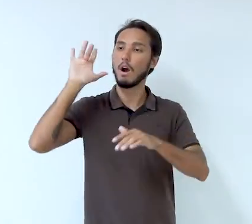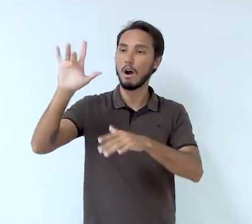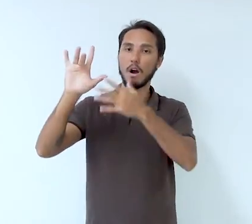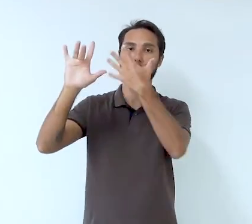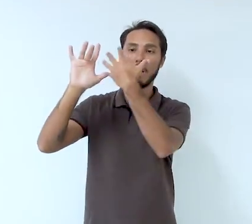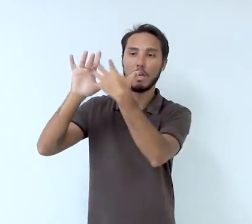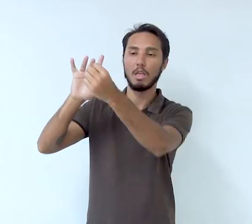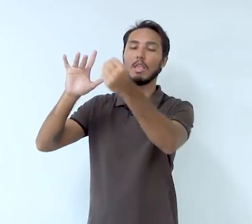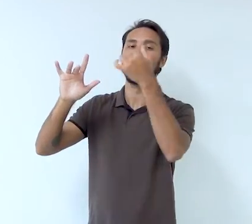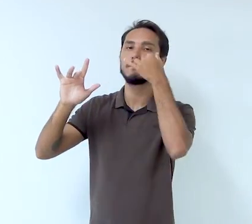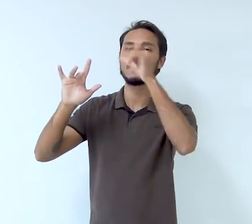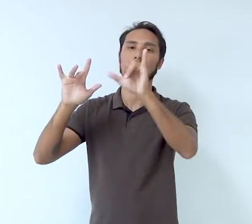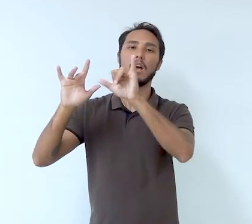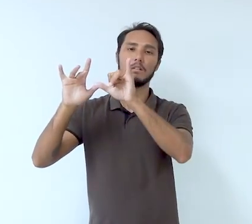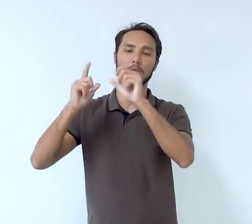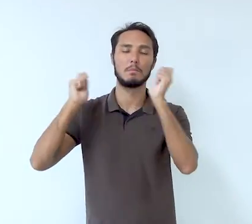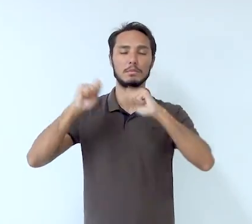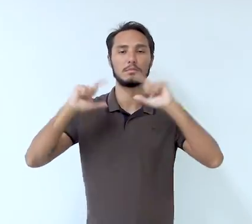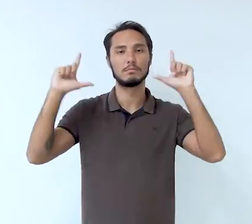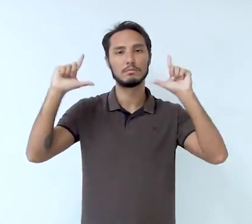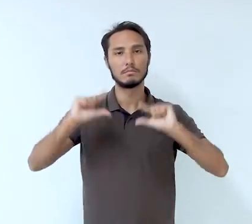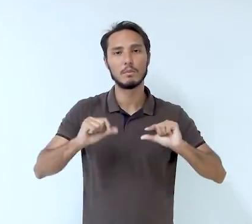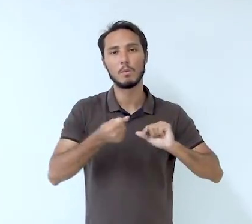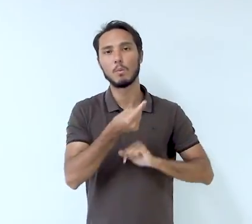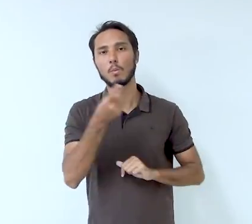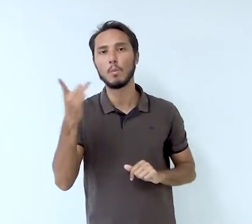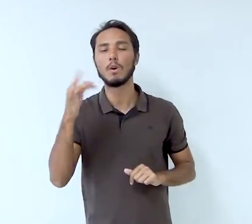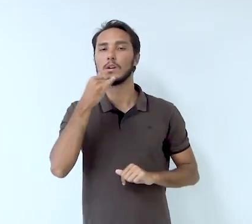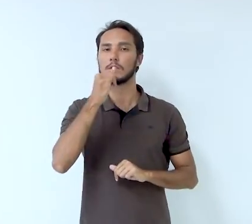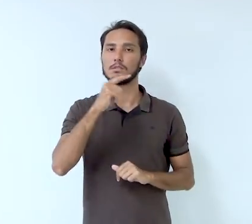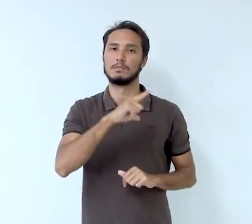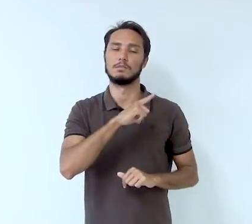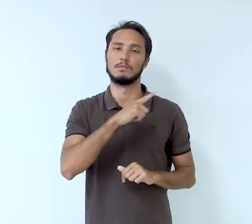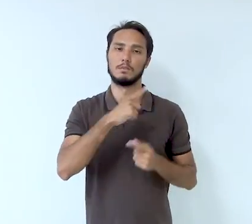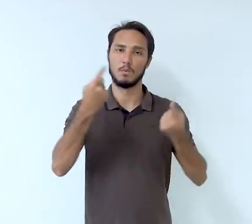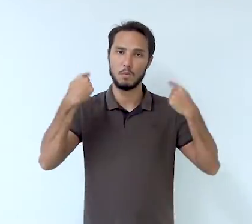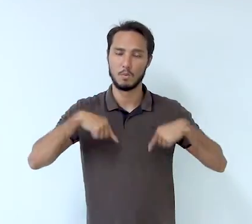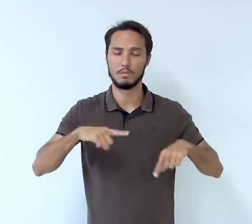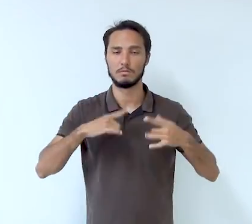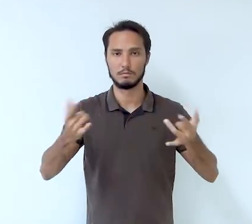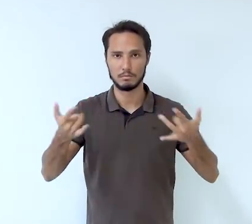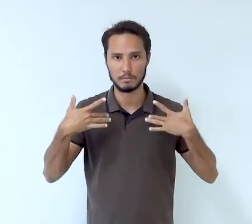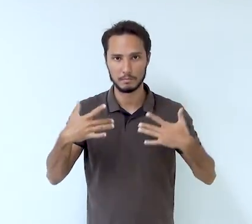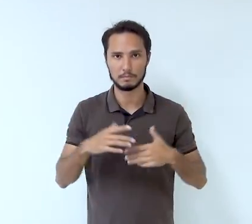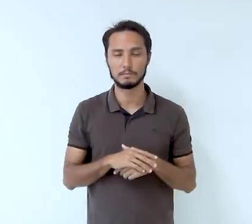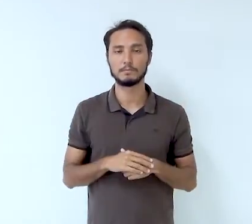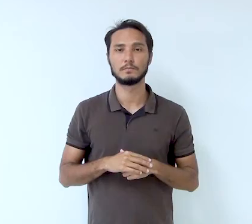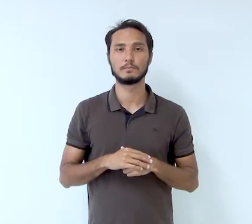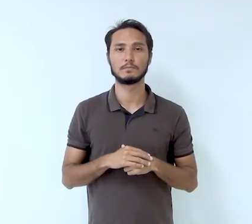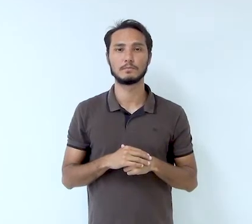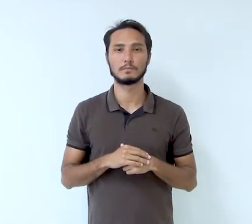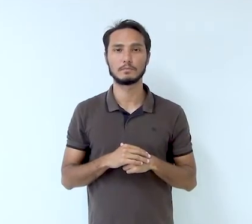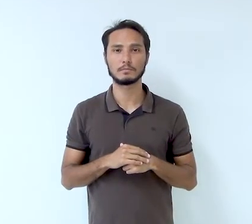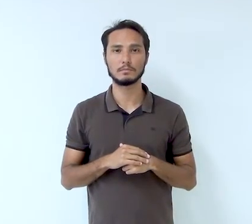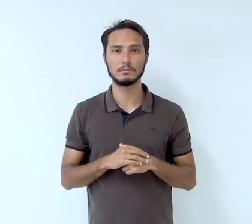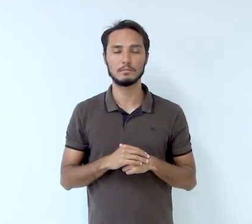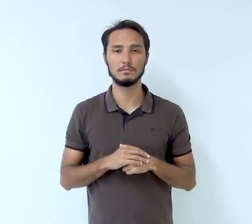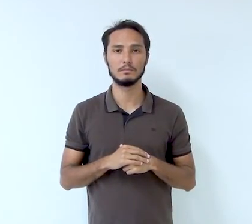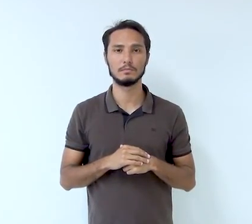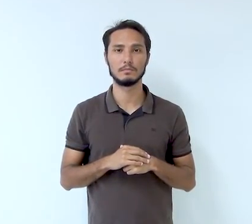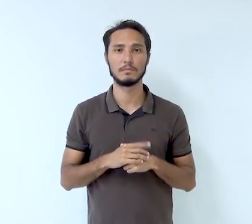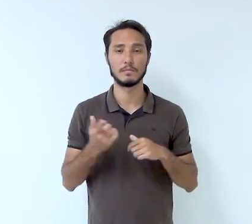contato, isso pode ajudar a minimizar, né, a quantidade de eletricidade estática que está no seu corpo.